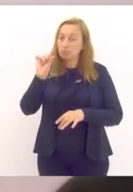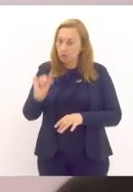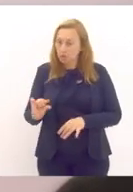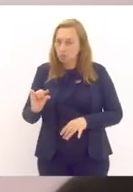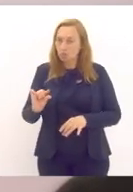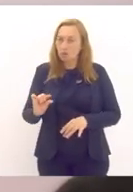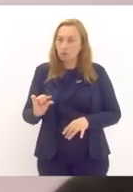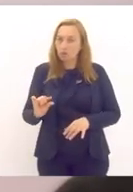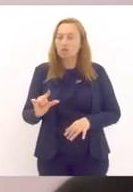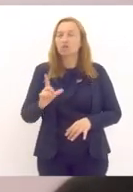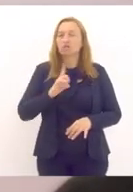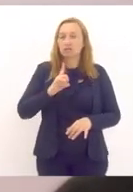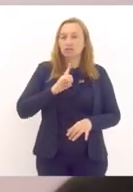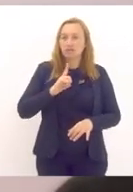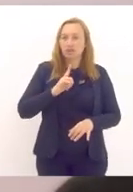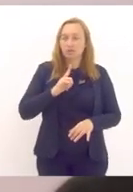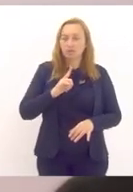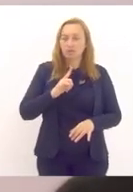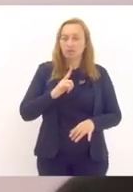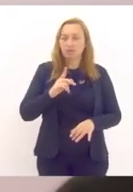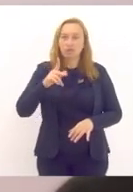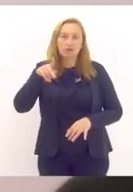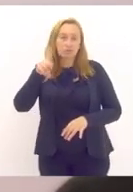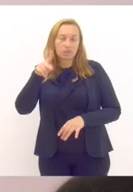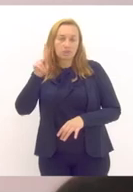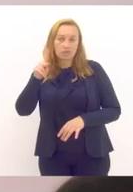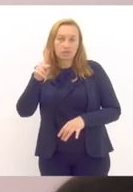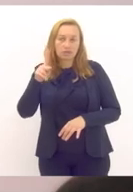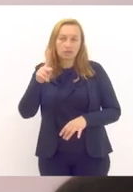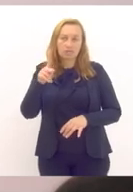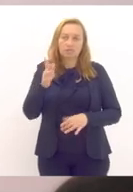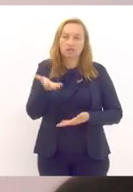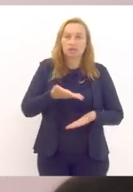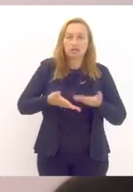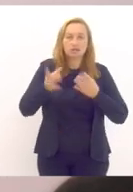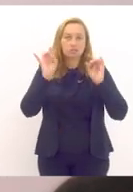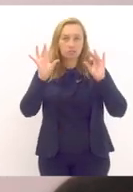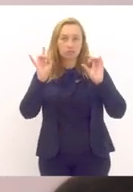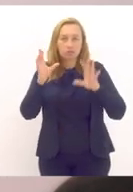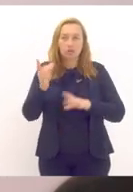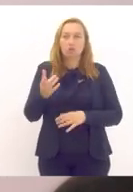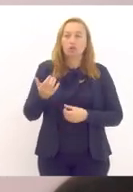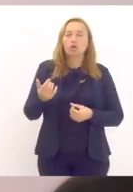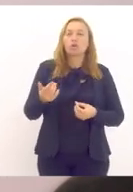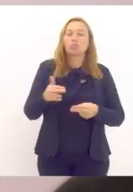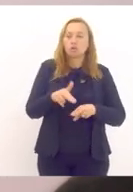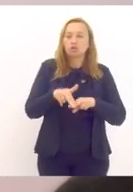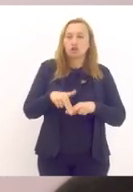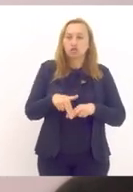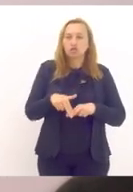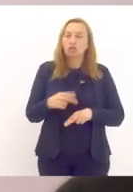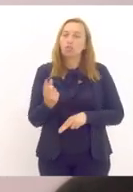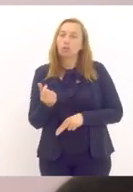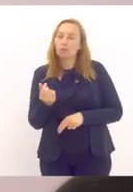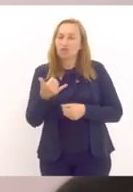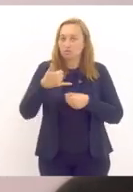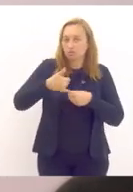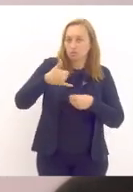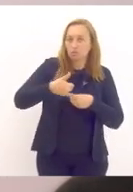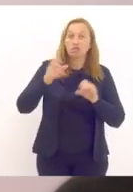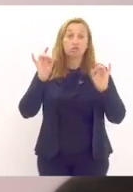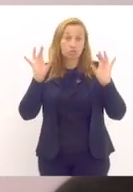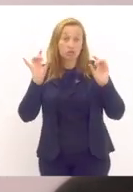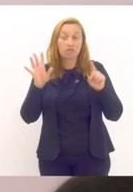ainda tivemos as receitas oriundas de royalties e participações especiais decorrentes do aumento do preço do barril em especial e um pequeno aumento